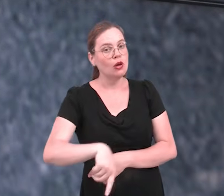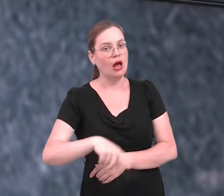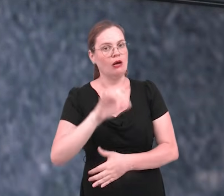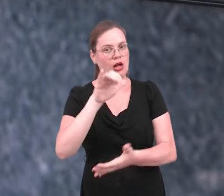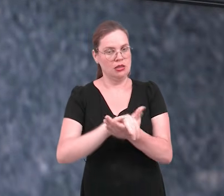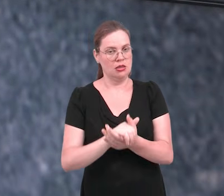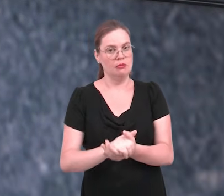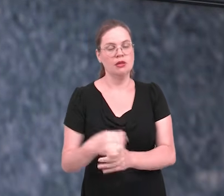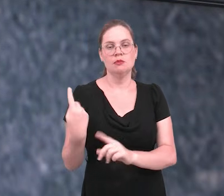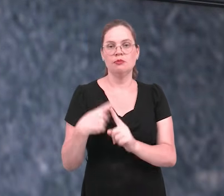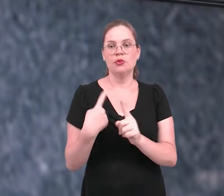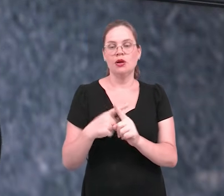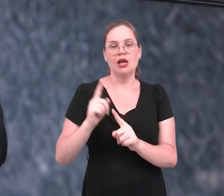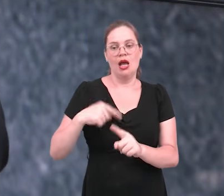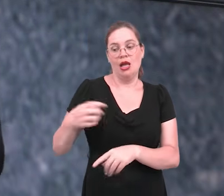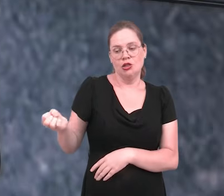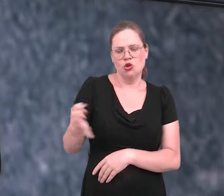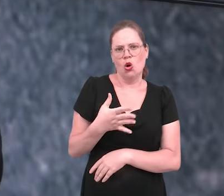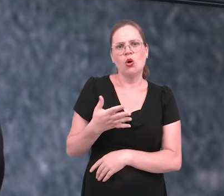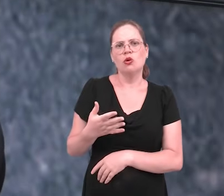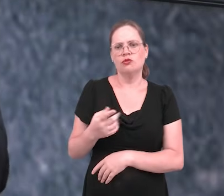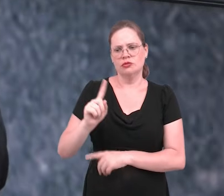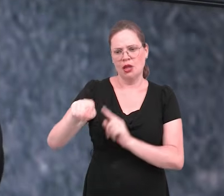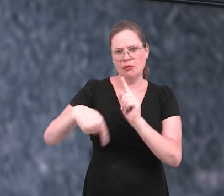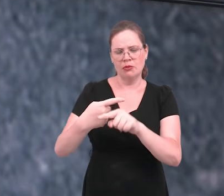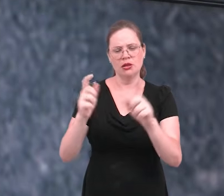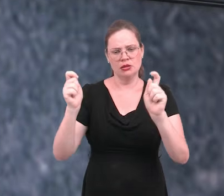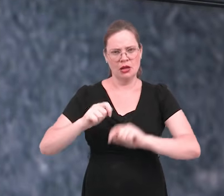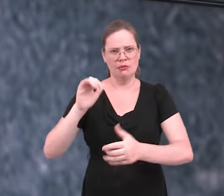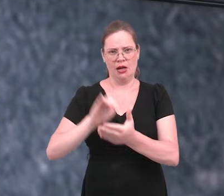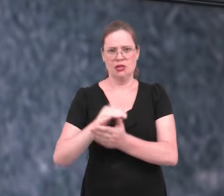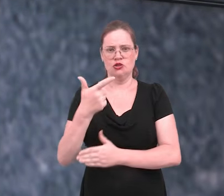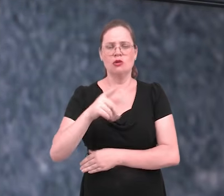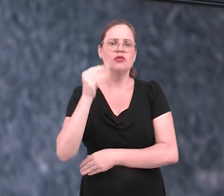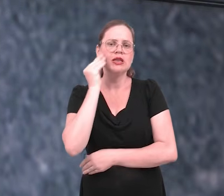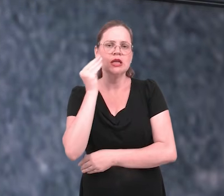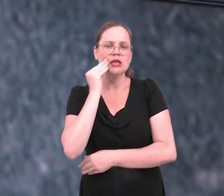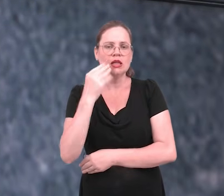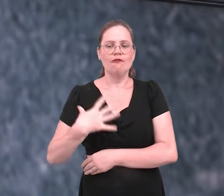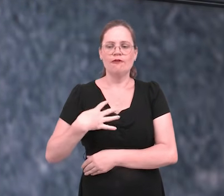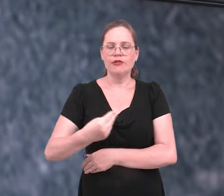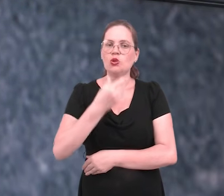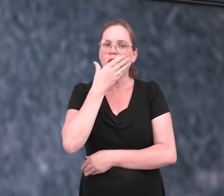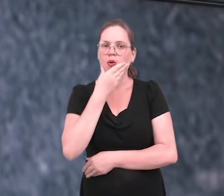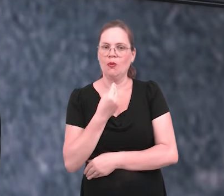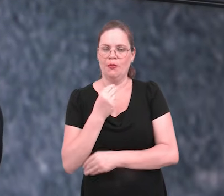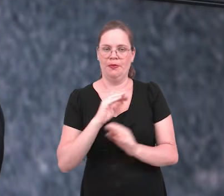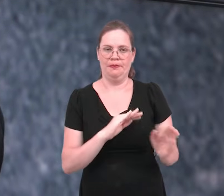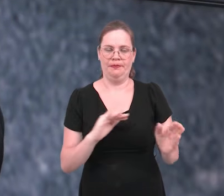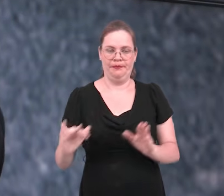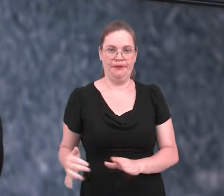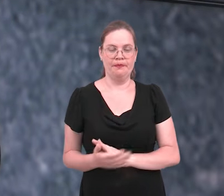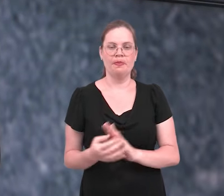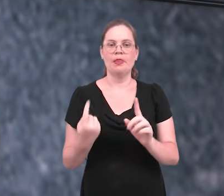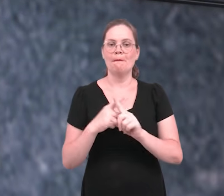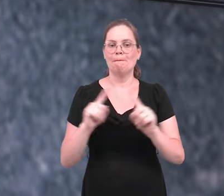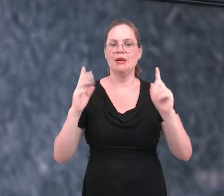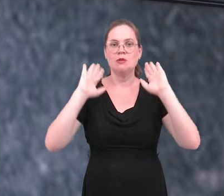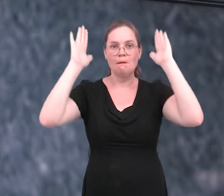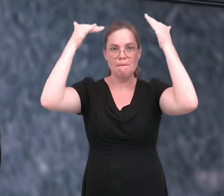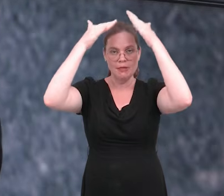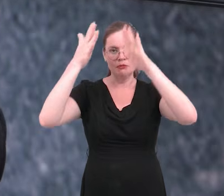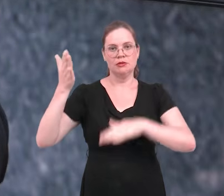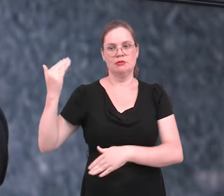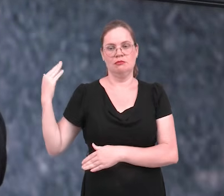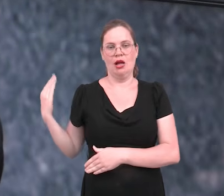que o casamento fosse declarado nulo, para que ele pudesse casar novamente e tentar ter o filho varão. Porém, o Papa da